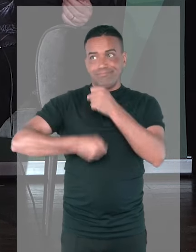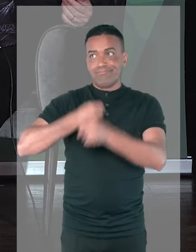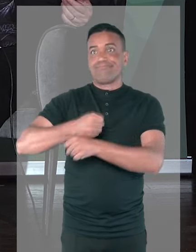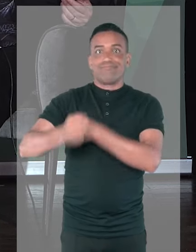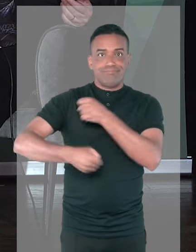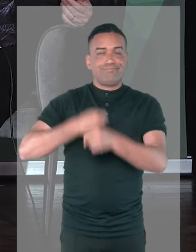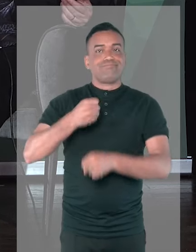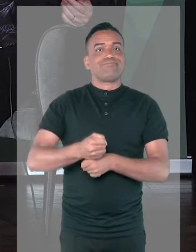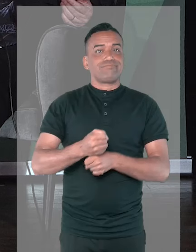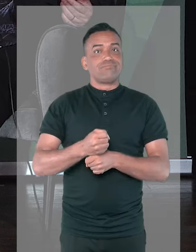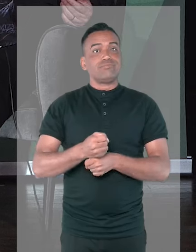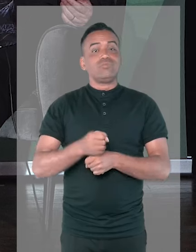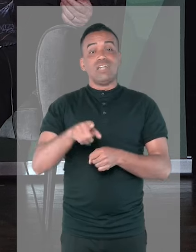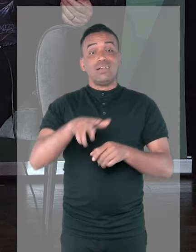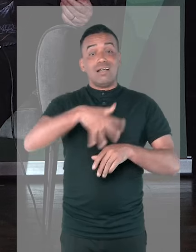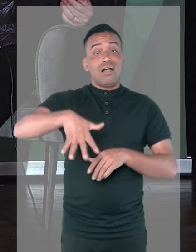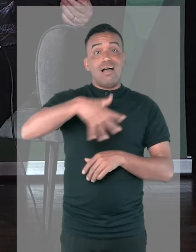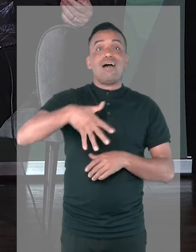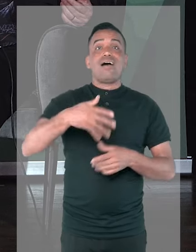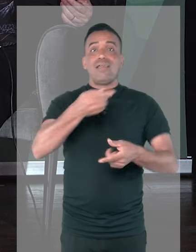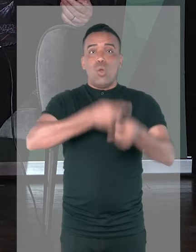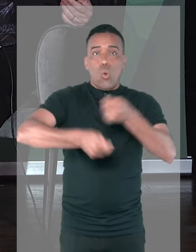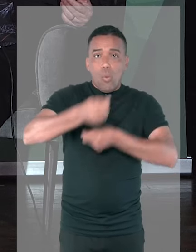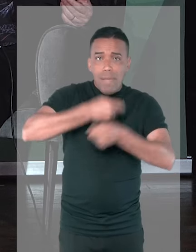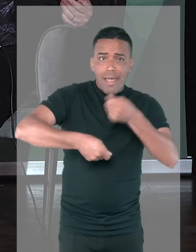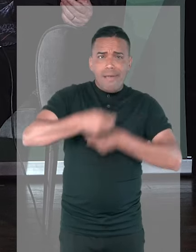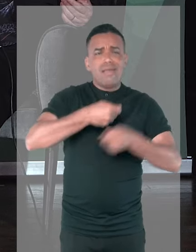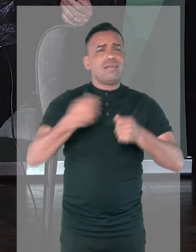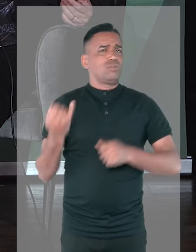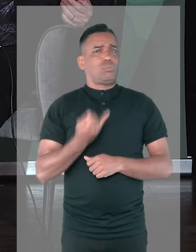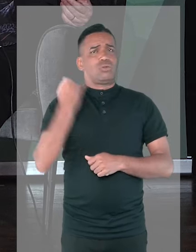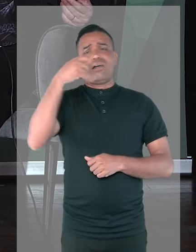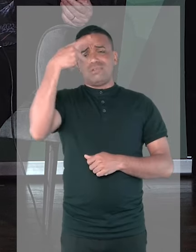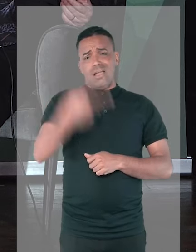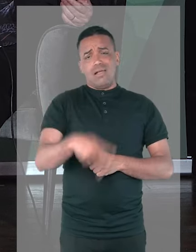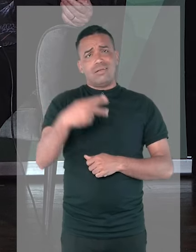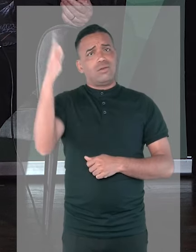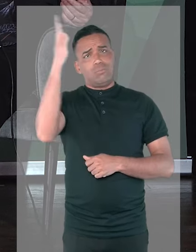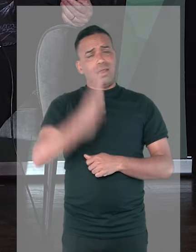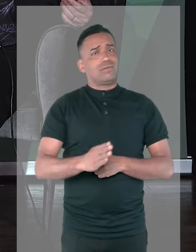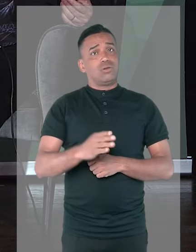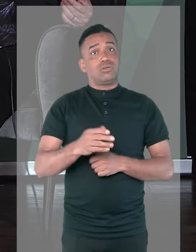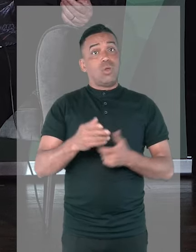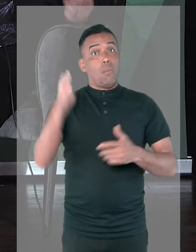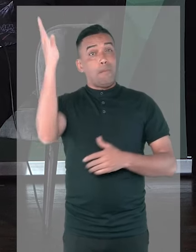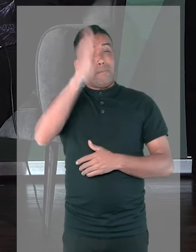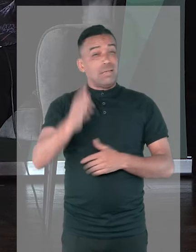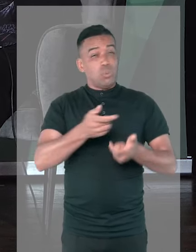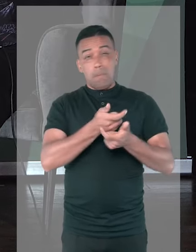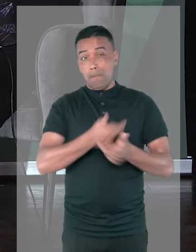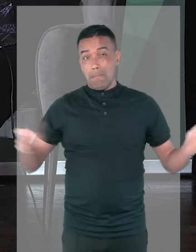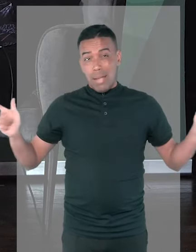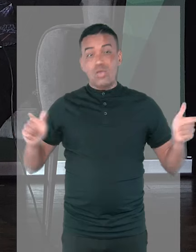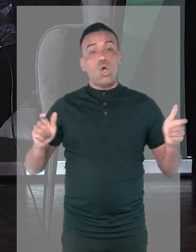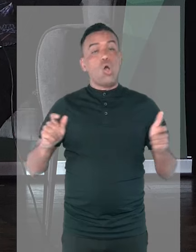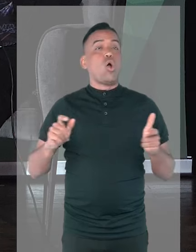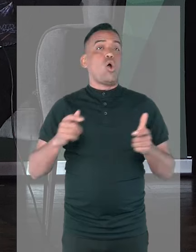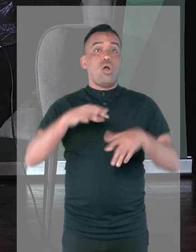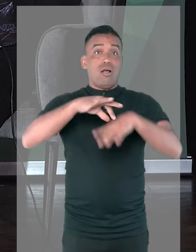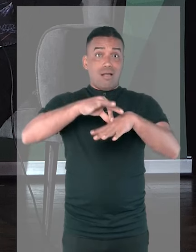e esse mercado se tornou importantíssimo para a economia brasileira. Hoje o Brasil é o maior exportador de carne halal do